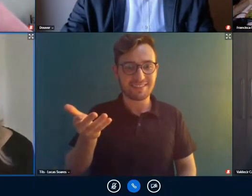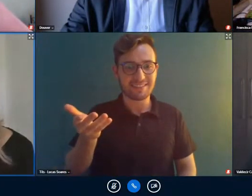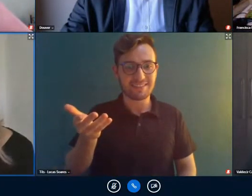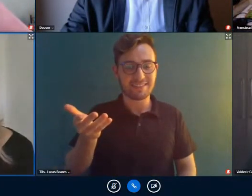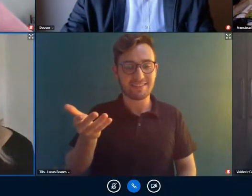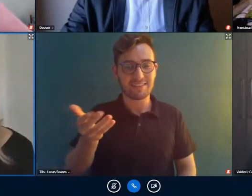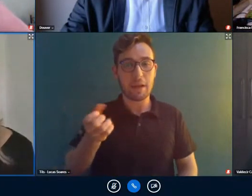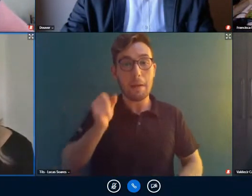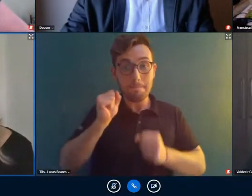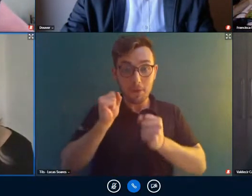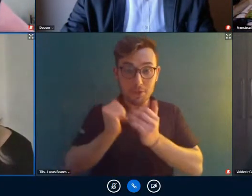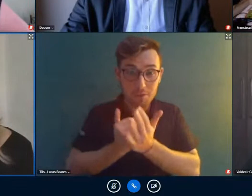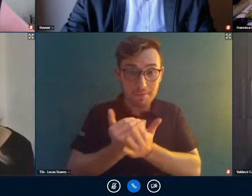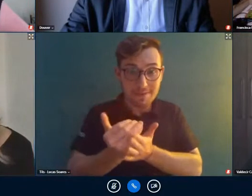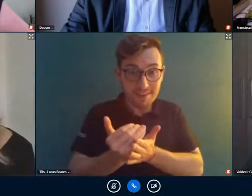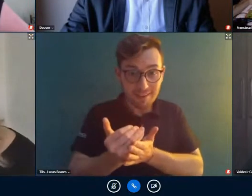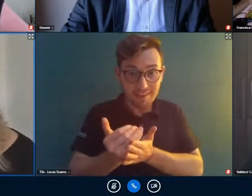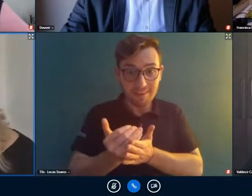Posso começar, então?